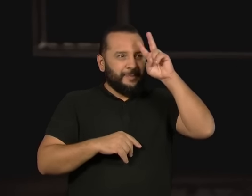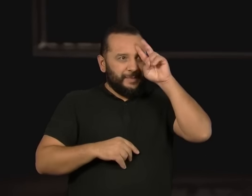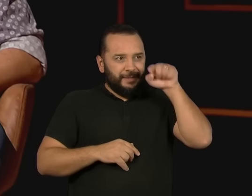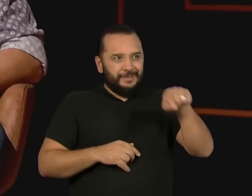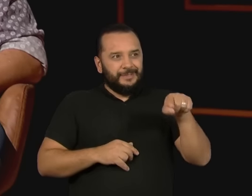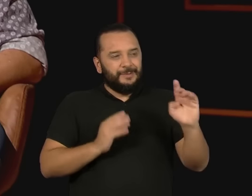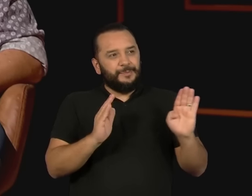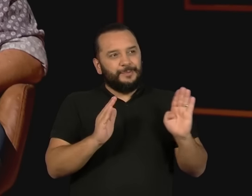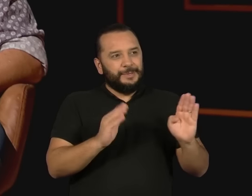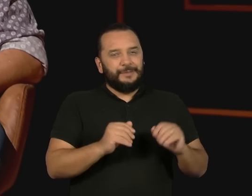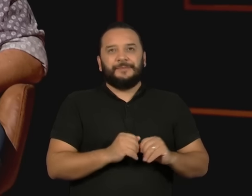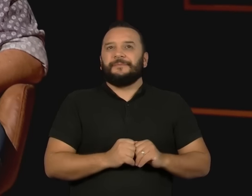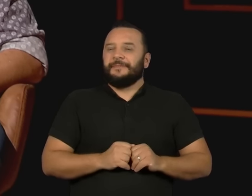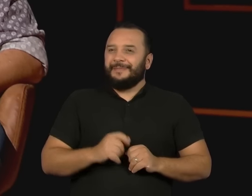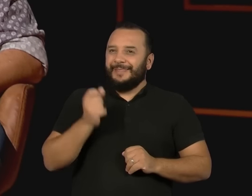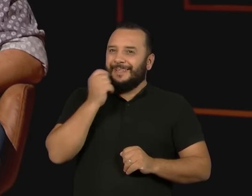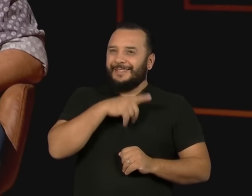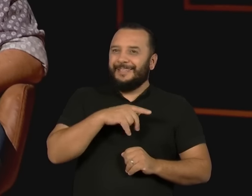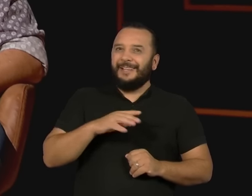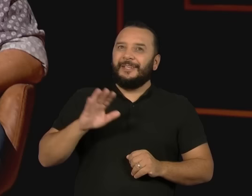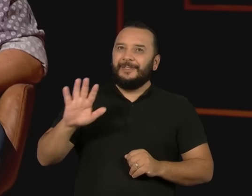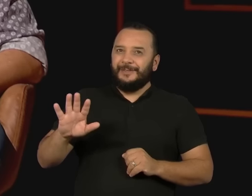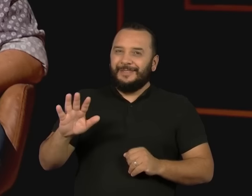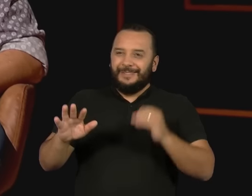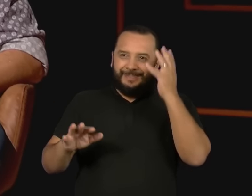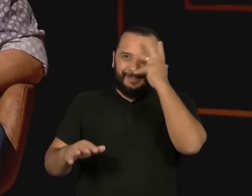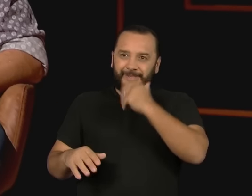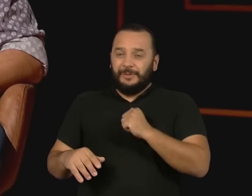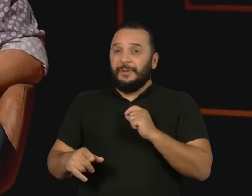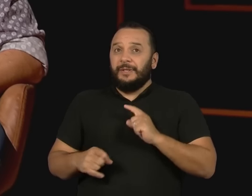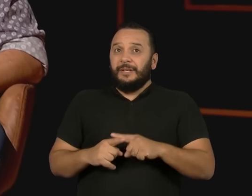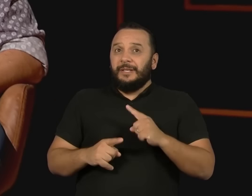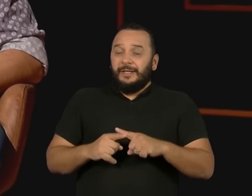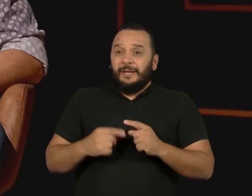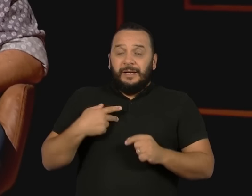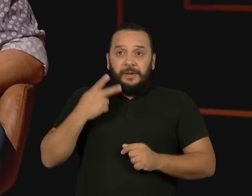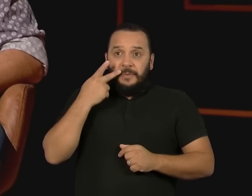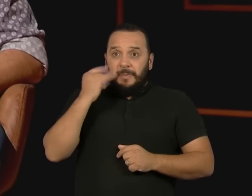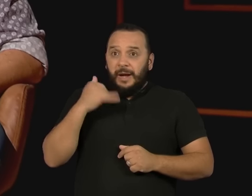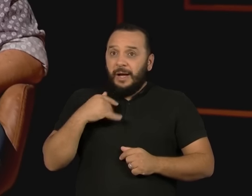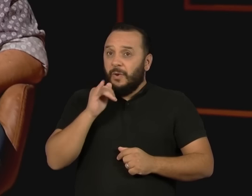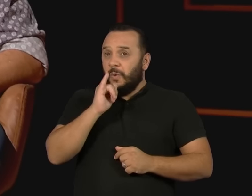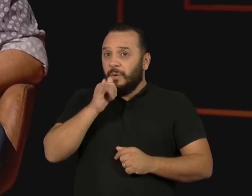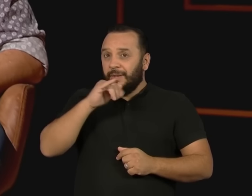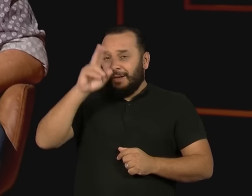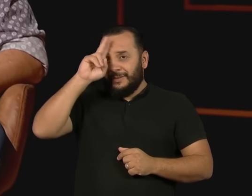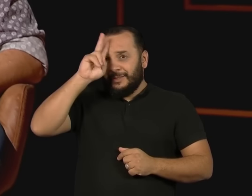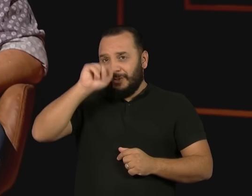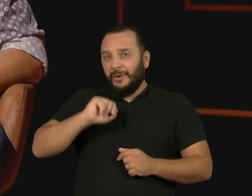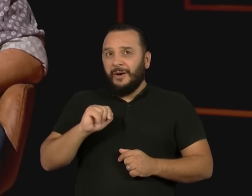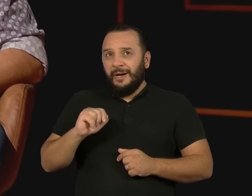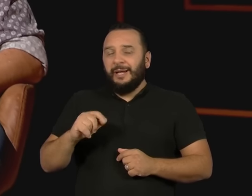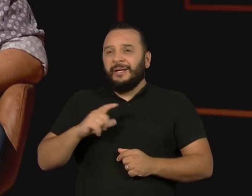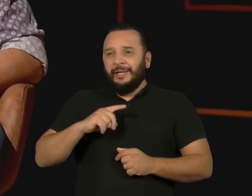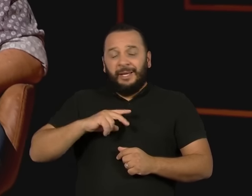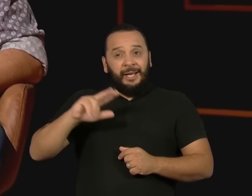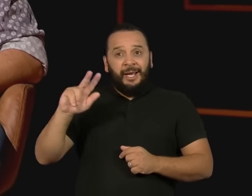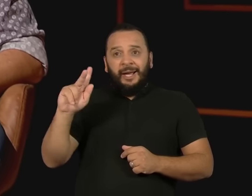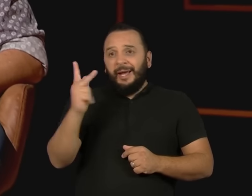disso? Tenho. Engraçado. Olha que lindo. Porque meu pai contava essa história, que era o Harry